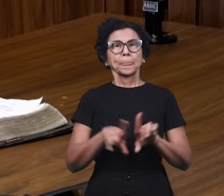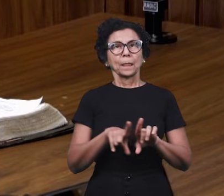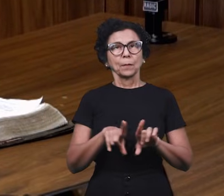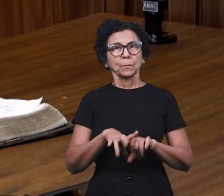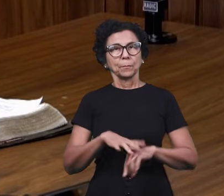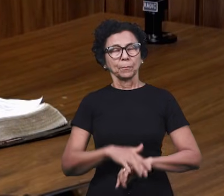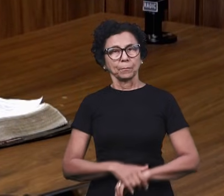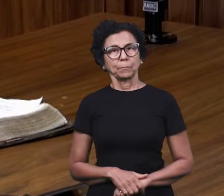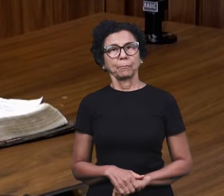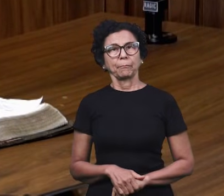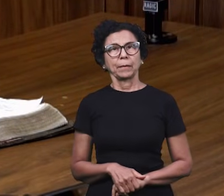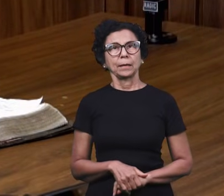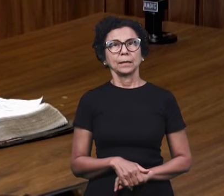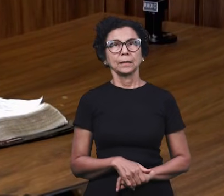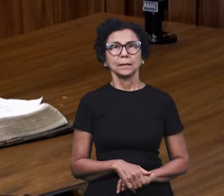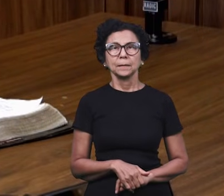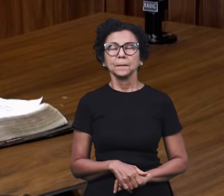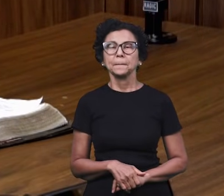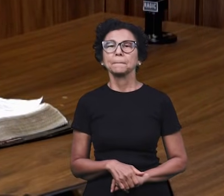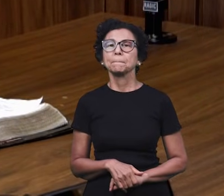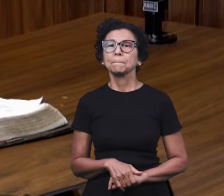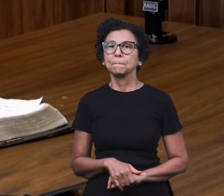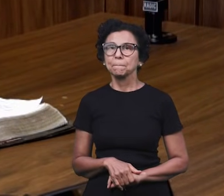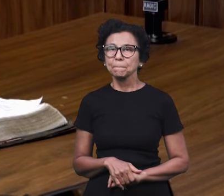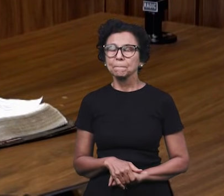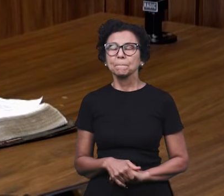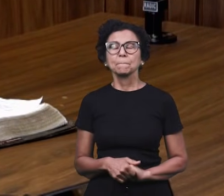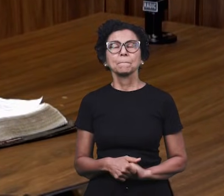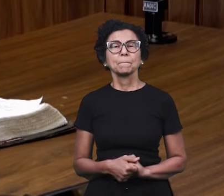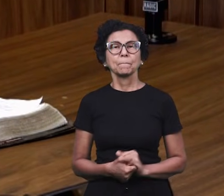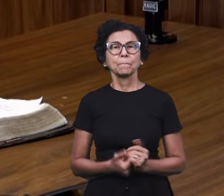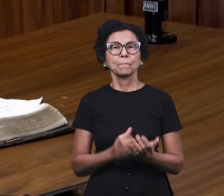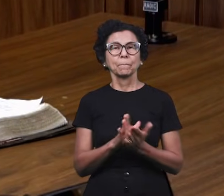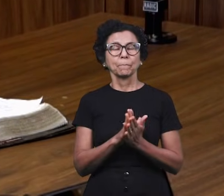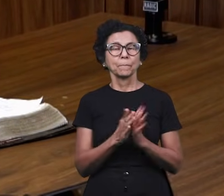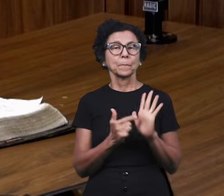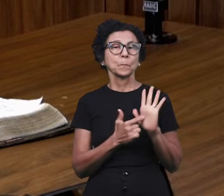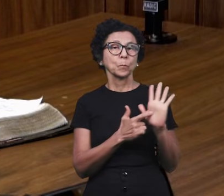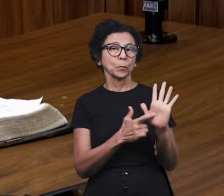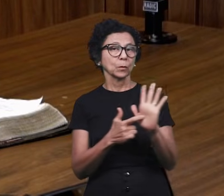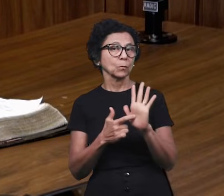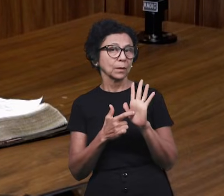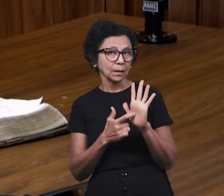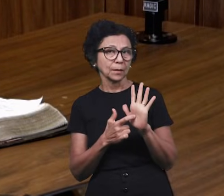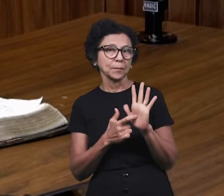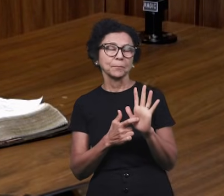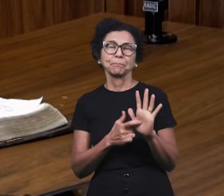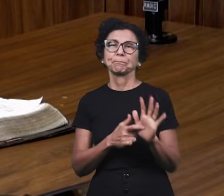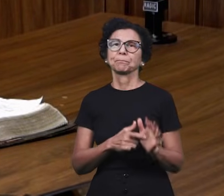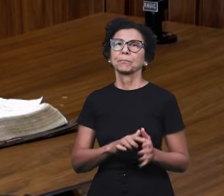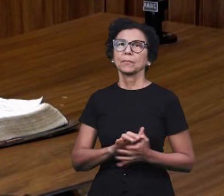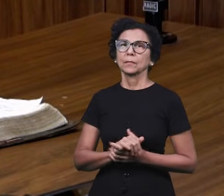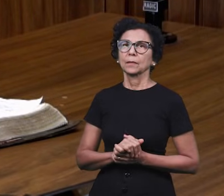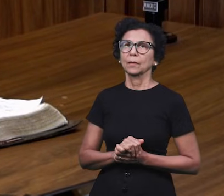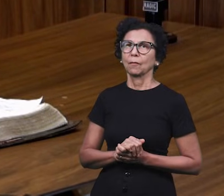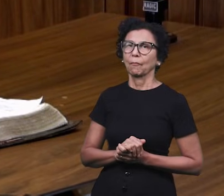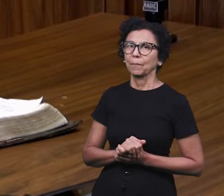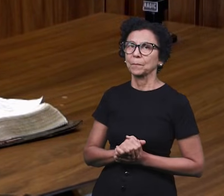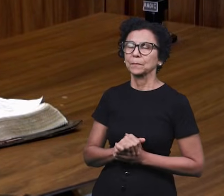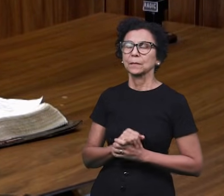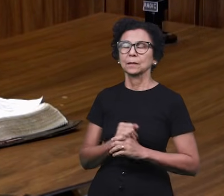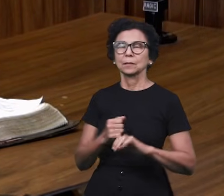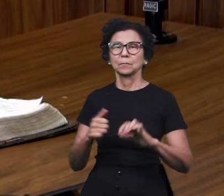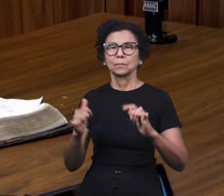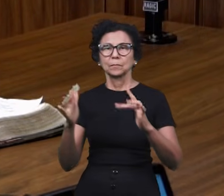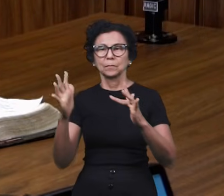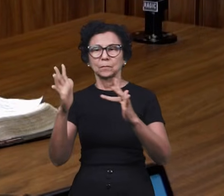né? E havendo riscado a cédula que era contra nós nas suas ordenanças. Quer dizer, em alguns textos fala assim, que ele pegou a cédula do